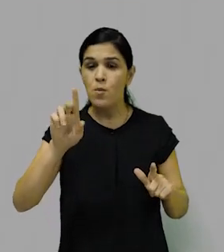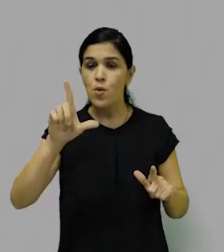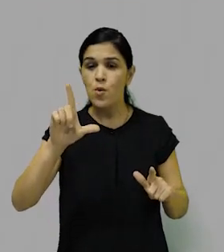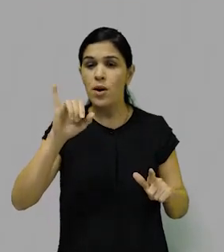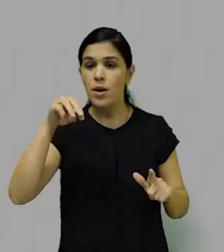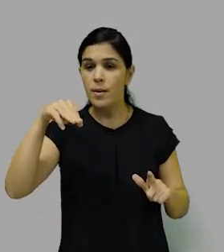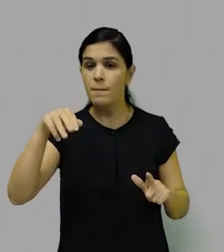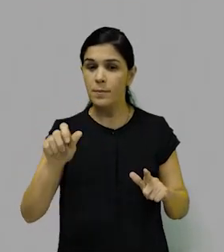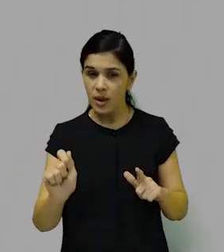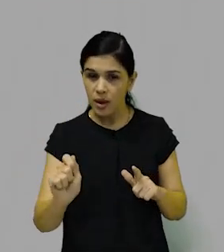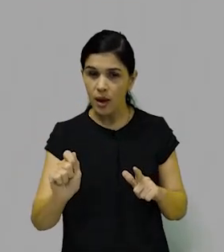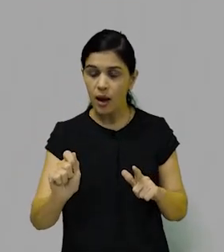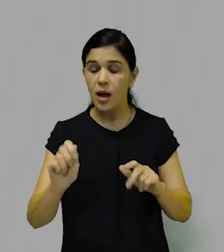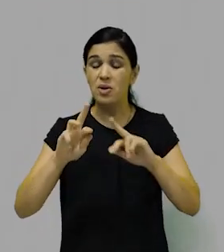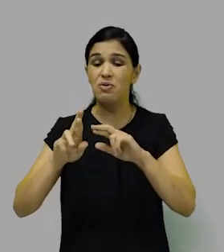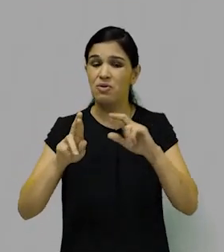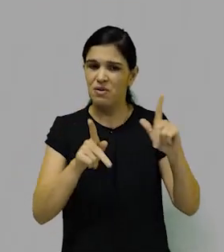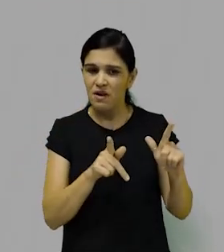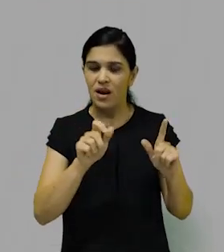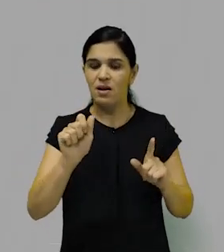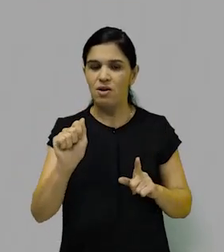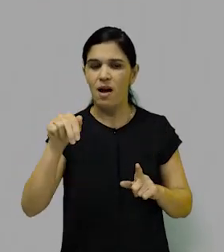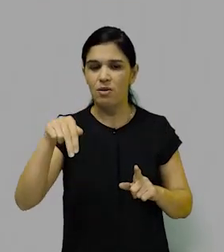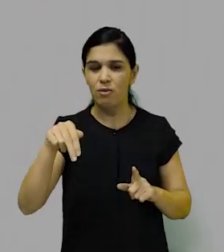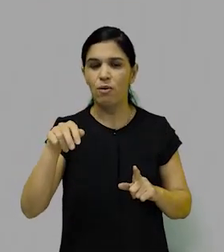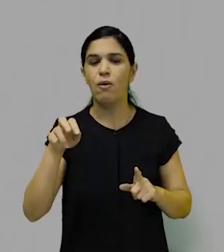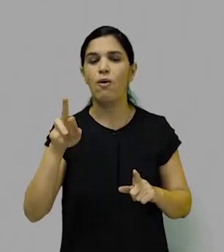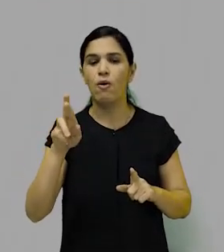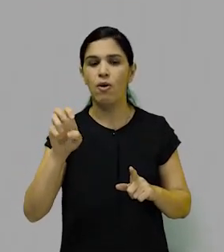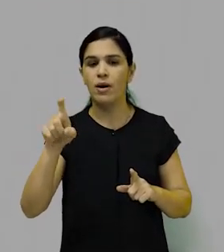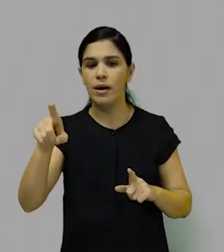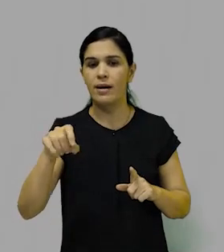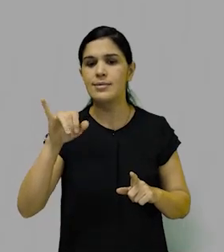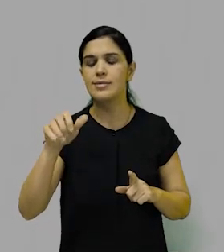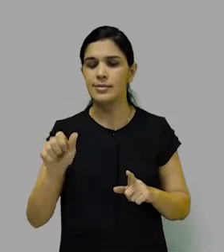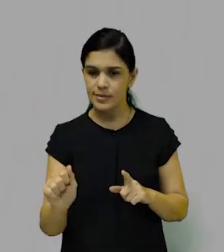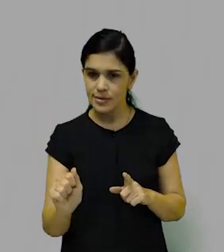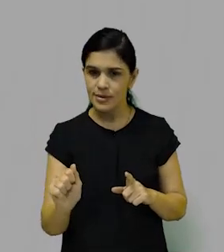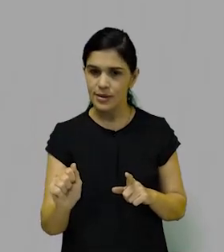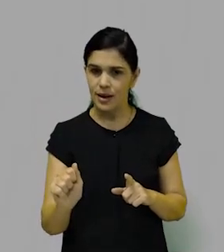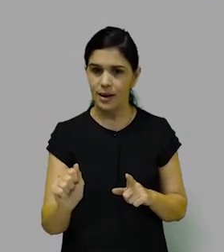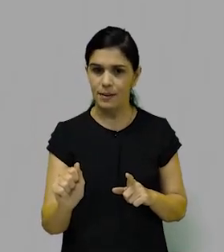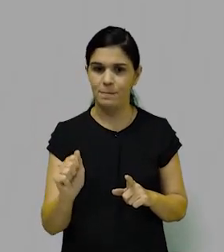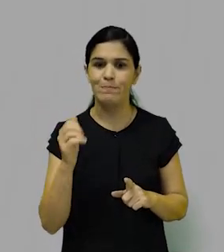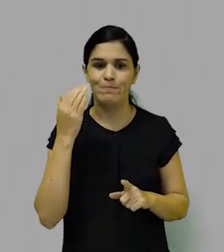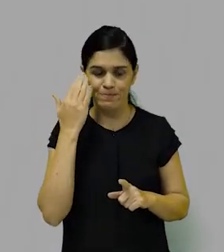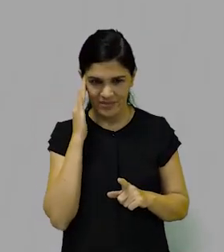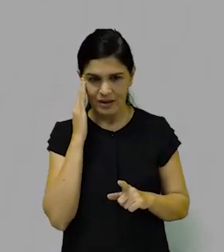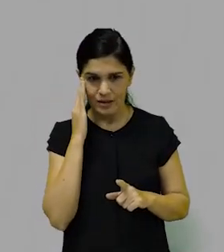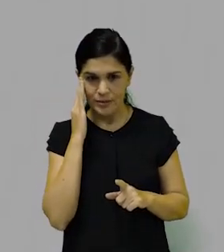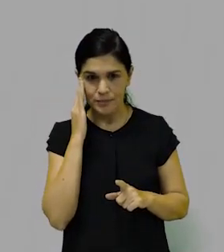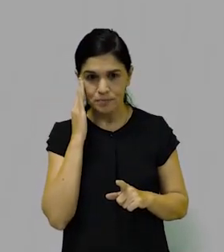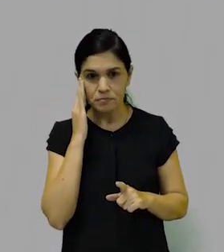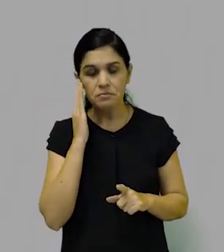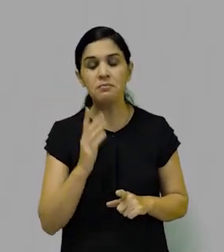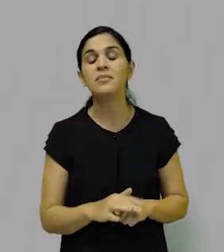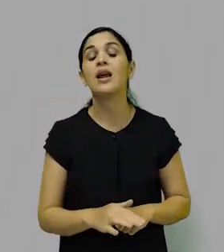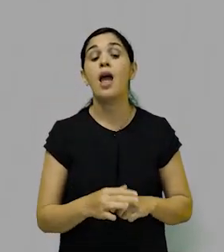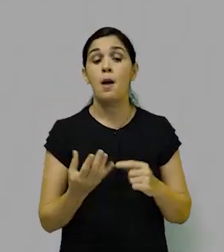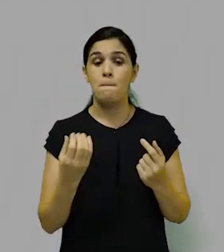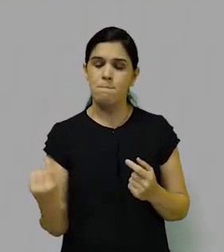rotina do portador de anorexia nervosa. Então percebam aqui, galerinha, a anorexia nervosa é